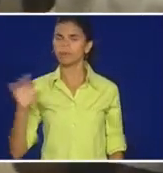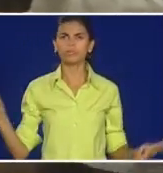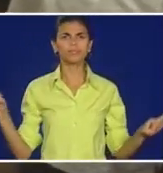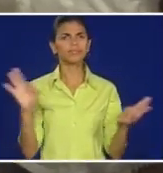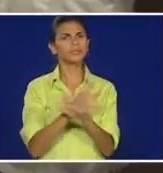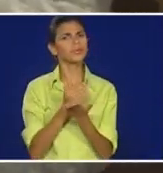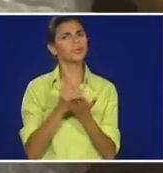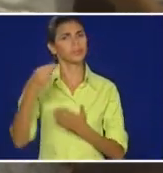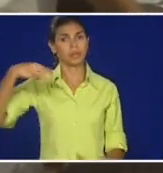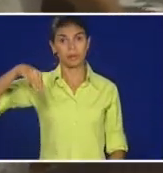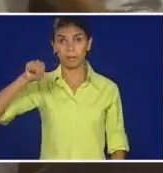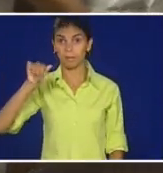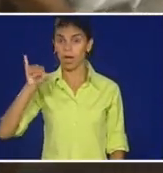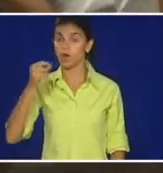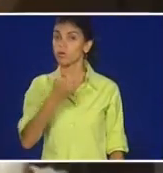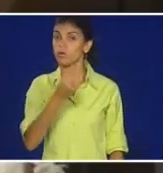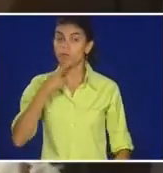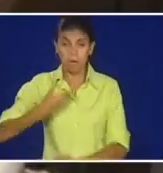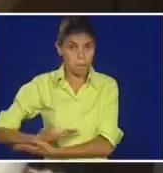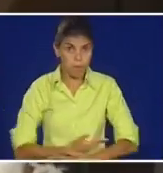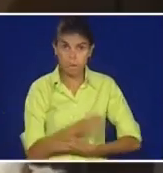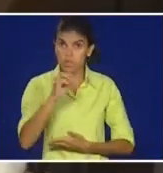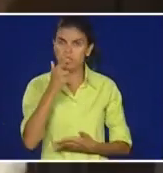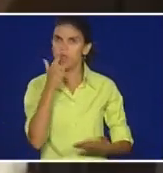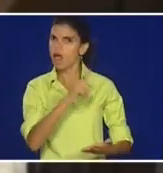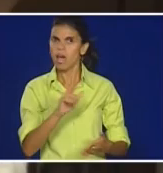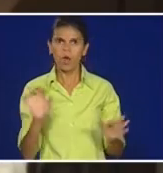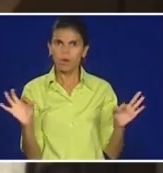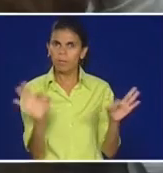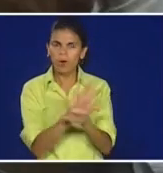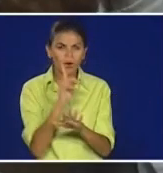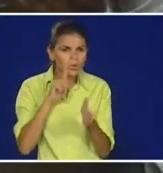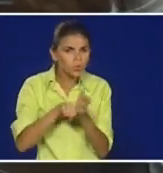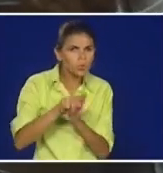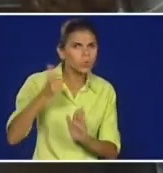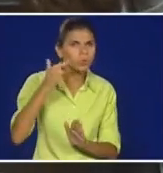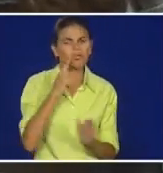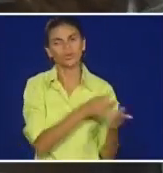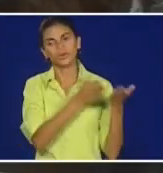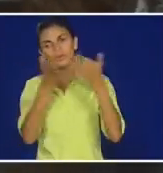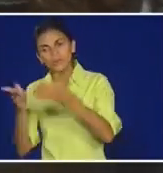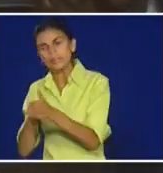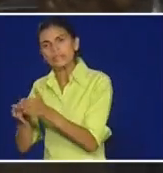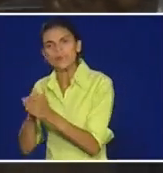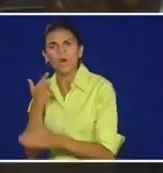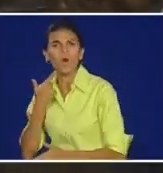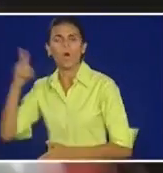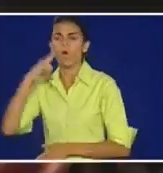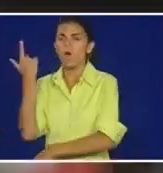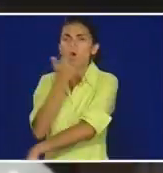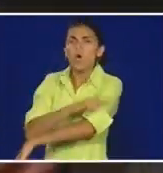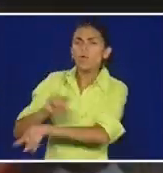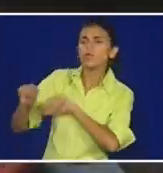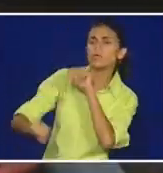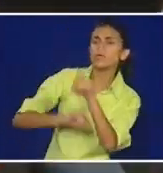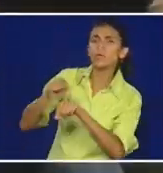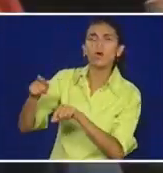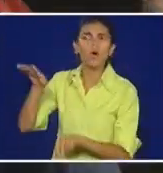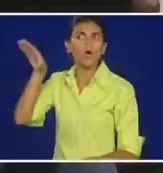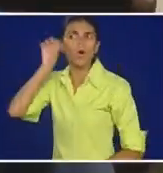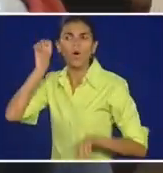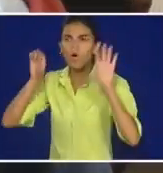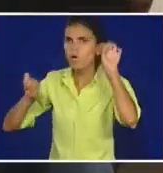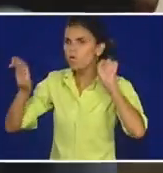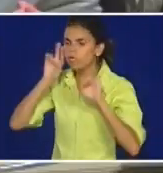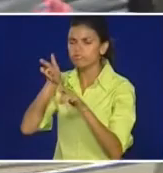é obrigatório desde maio de 2000. O bebê que não passa no teste é encaminhado para diagnóstico e seu comportamento